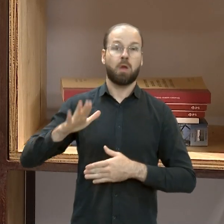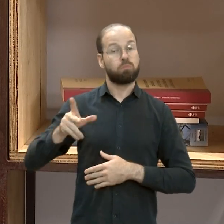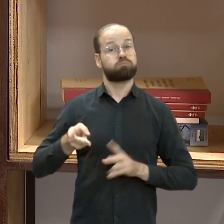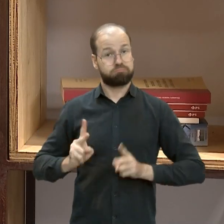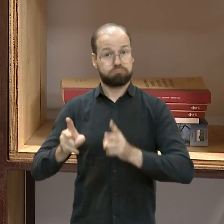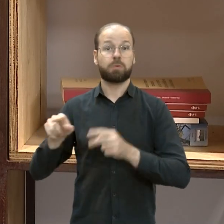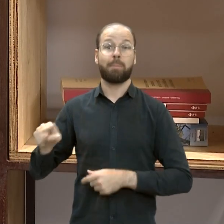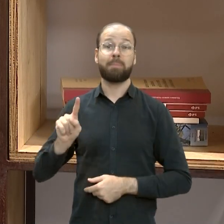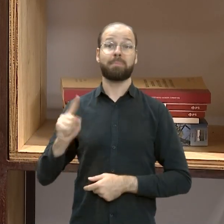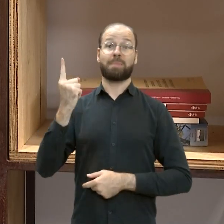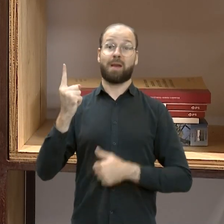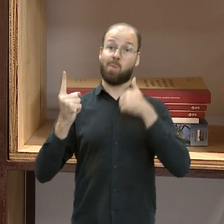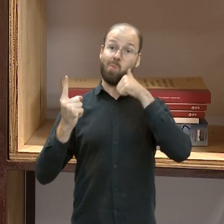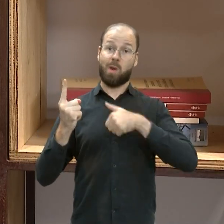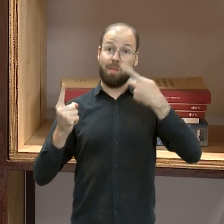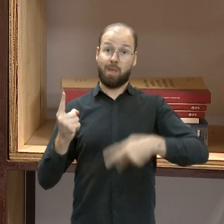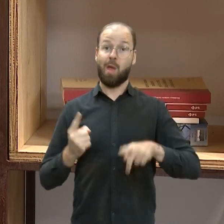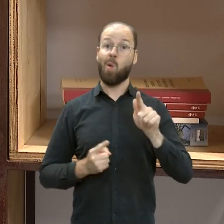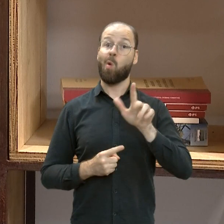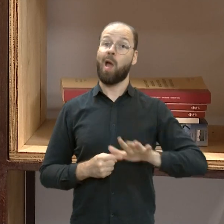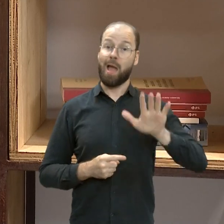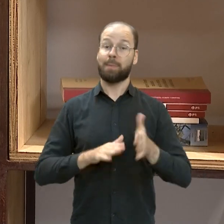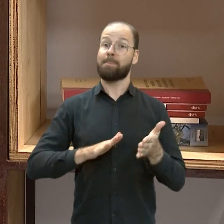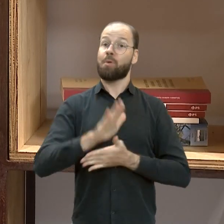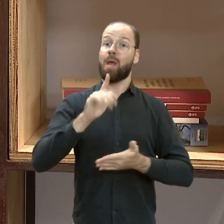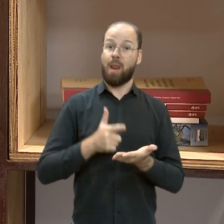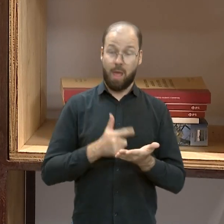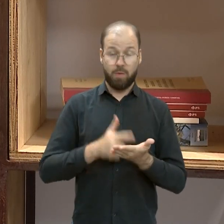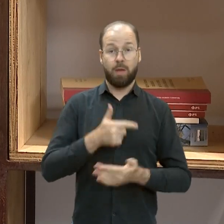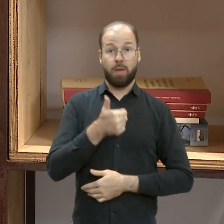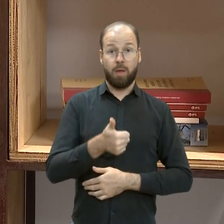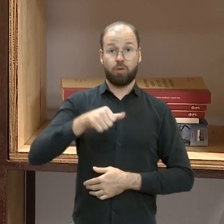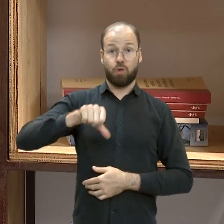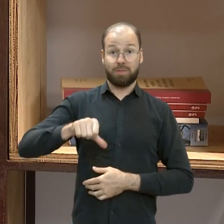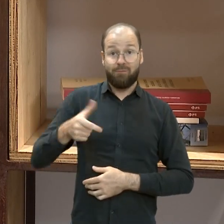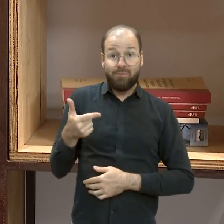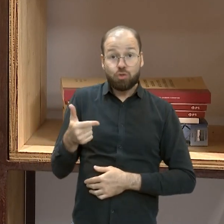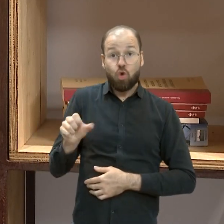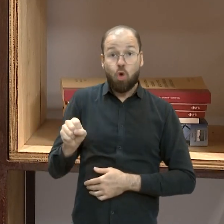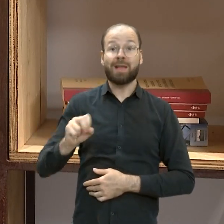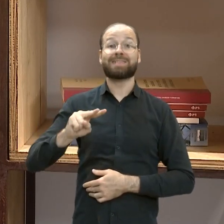sendo a primeira mulher goiana a publicar um livro. E em 1928 ela publicou o seu segundo